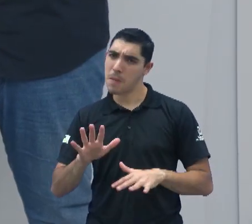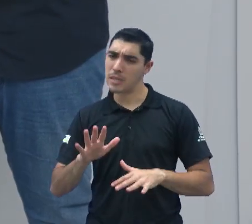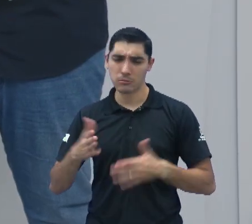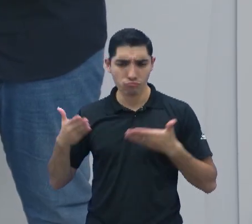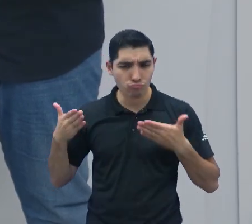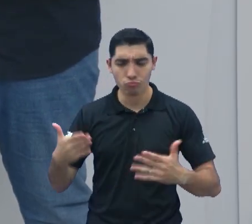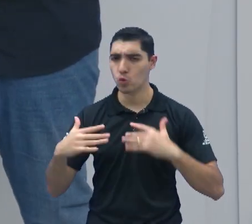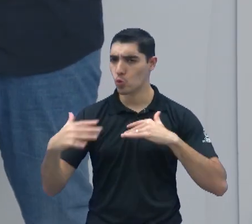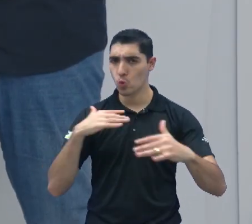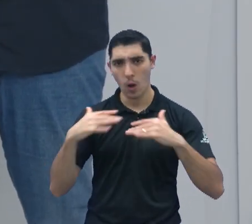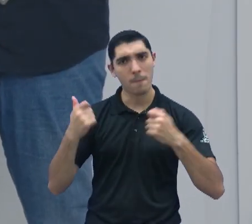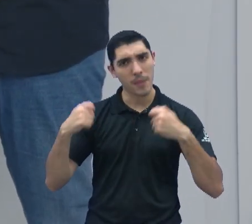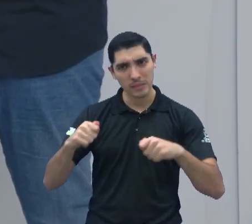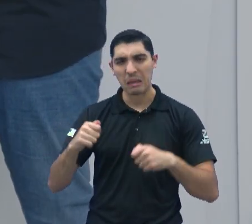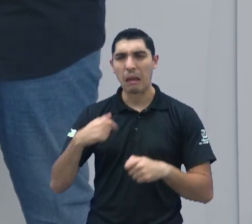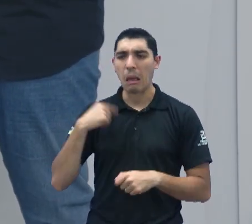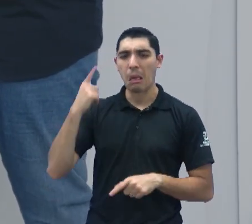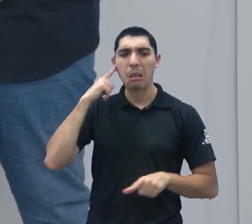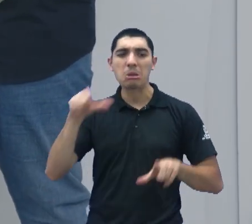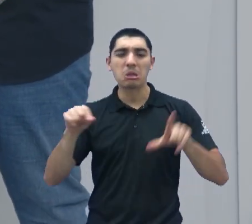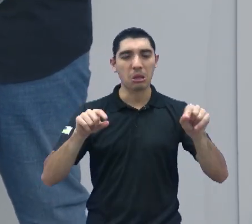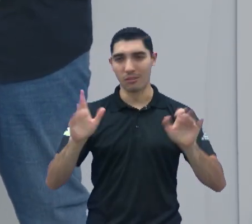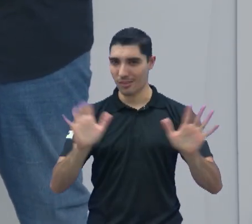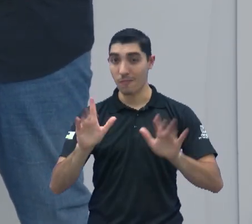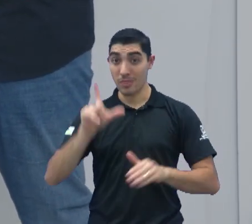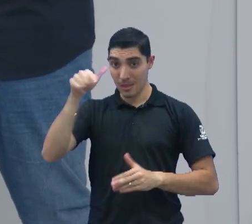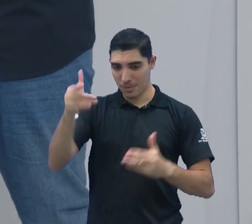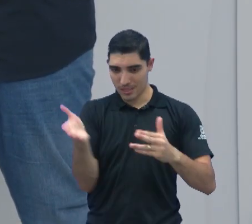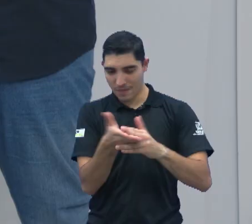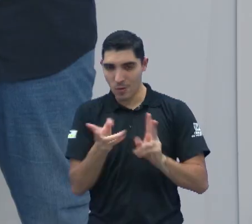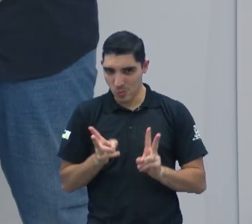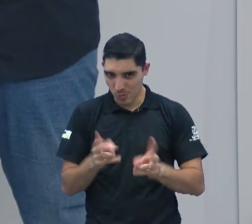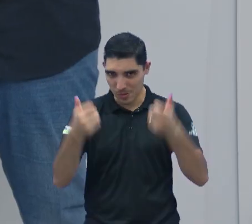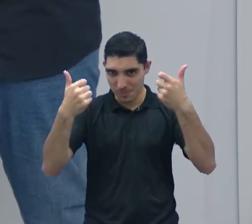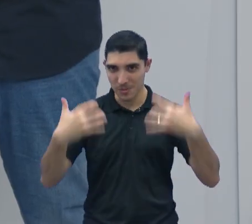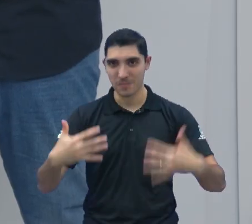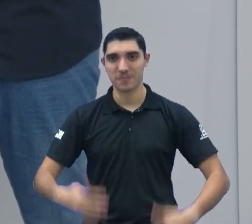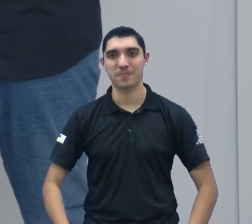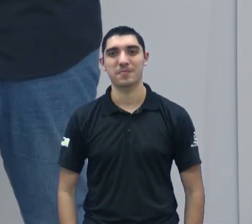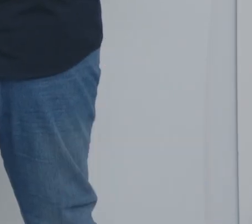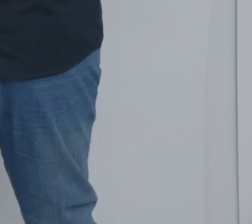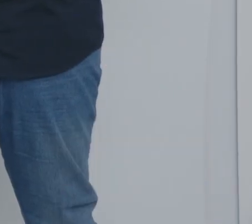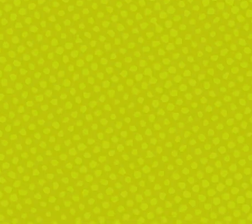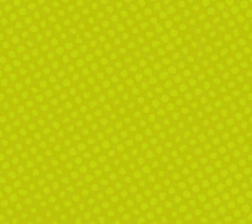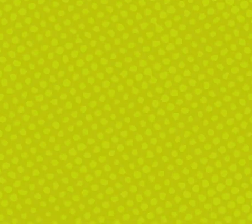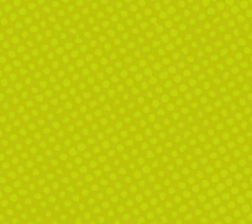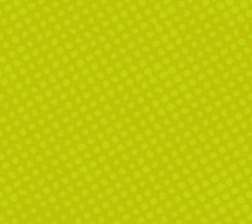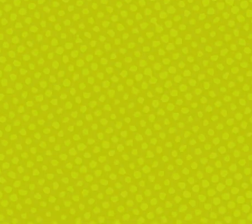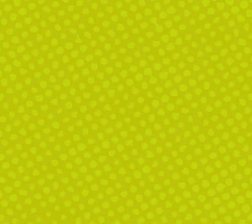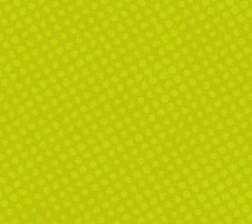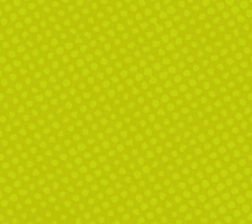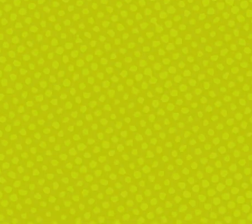molhar, meu amigo, não tem que ficar escolhendo adversário. A gente vai para um rápido intervalo, não sai daí, já voltamos.